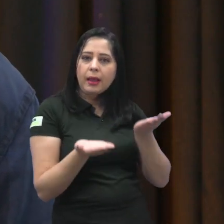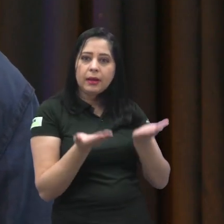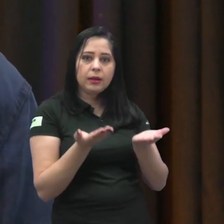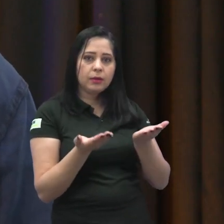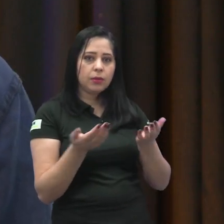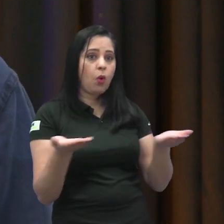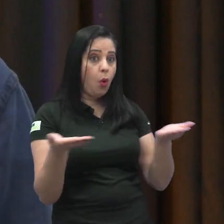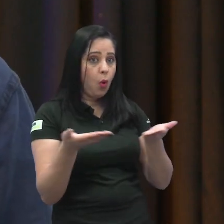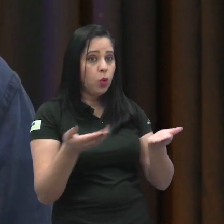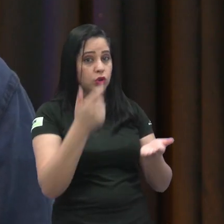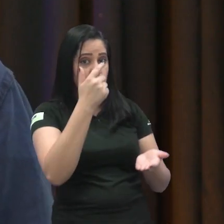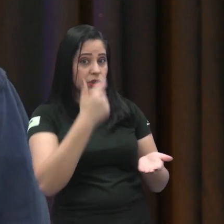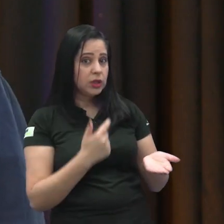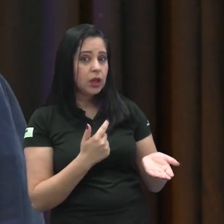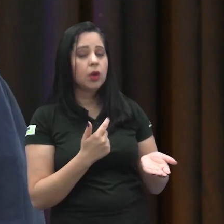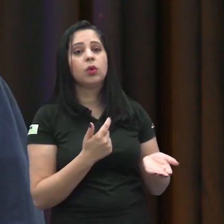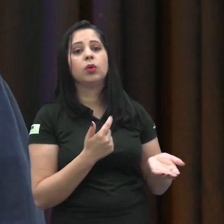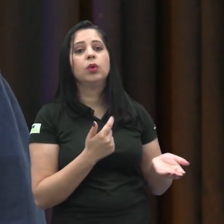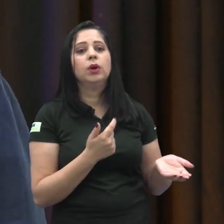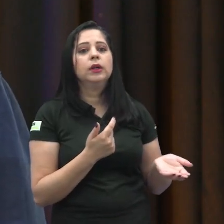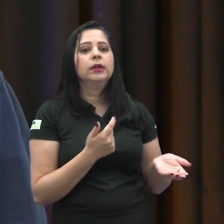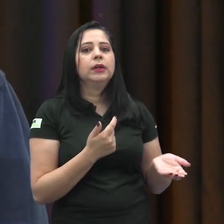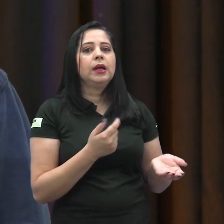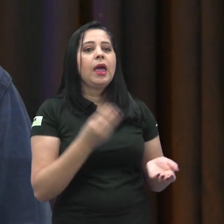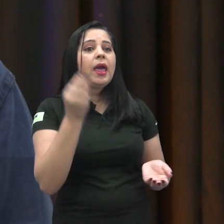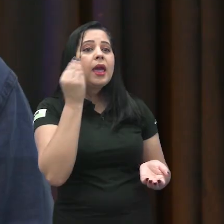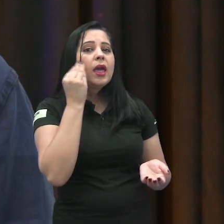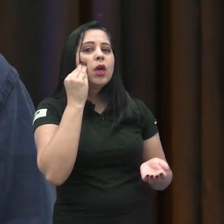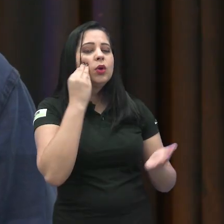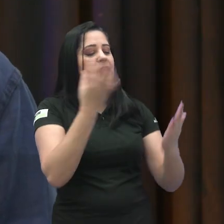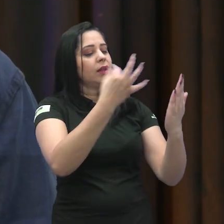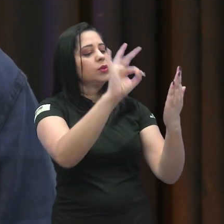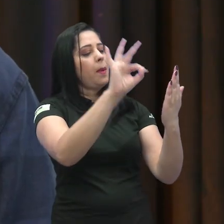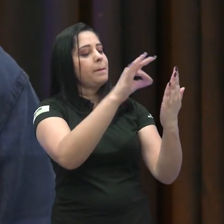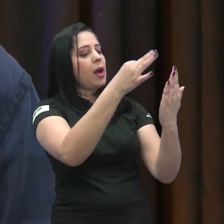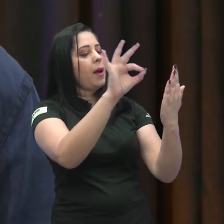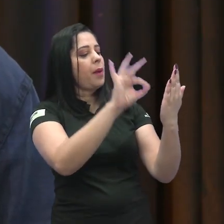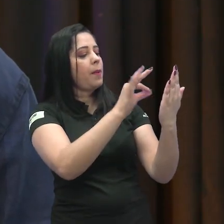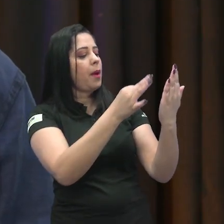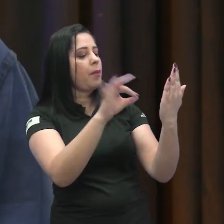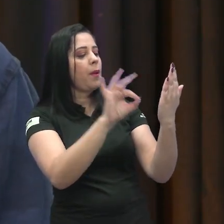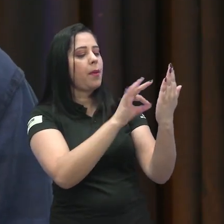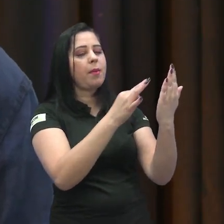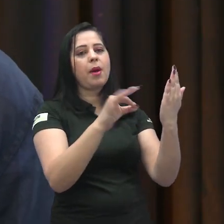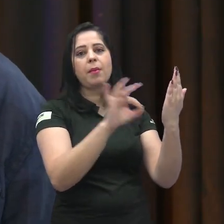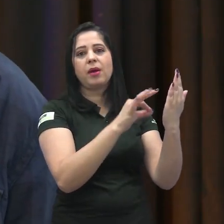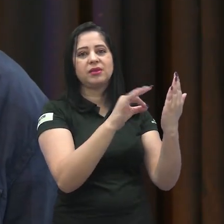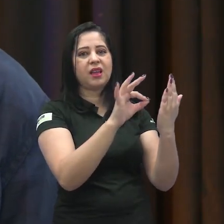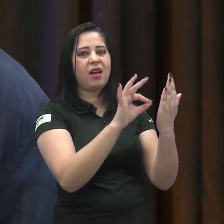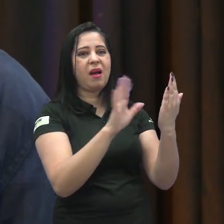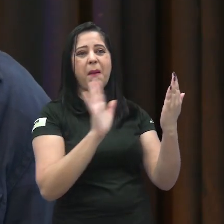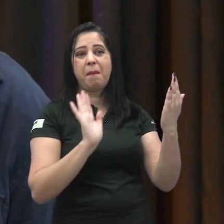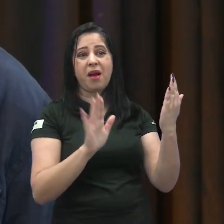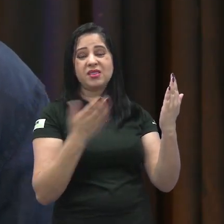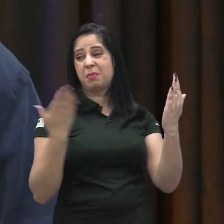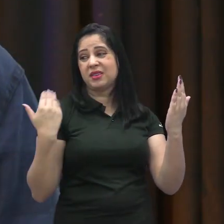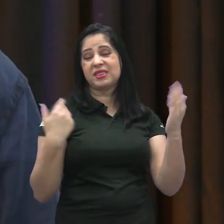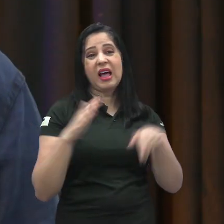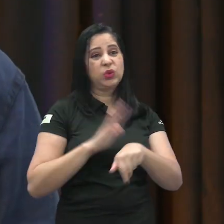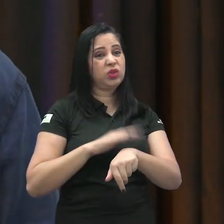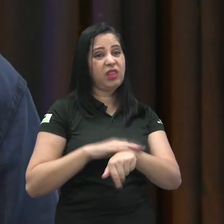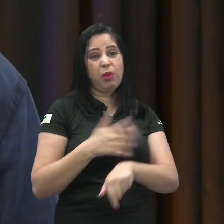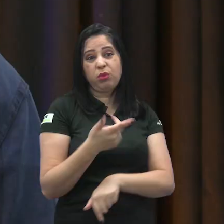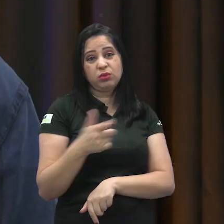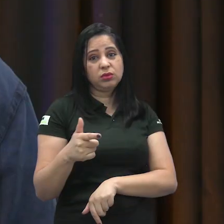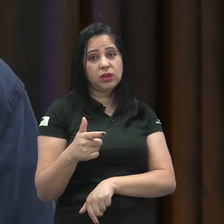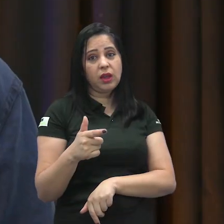né? Então, hoje em dia eu tenho procurado fazer, pintar algumas coisas que eu sempre quis pintar durante minha vida e não tinha